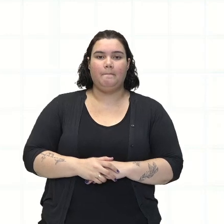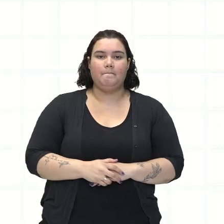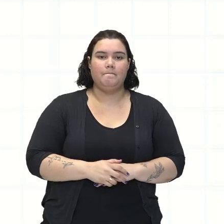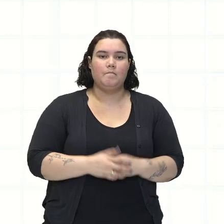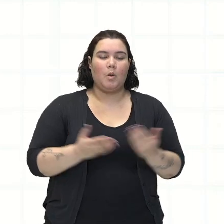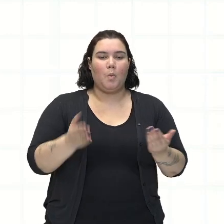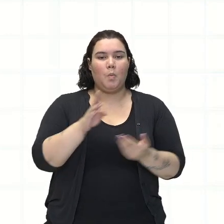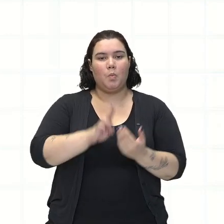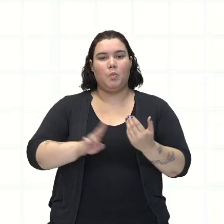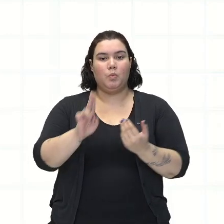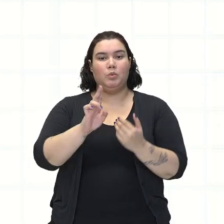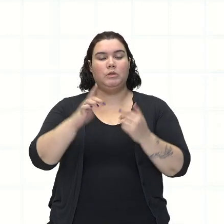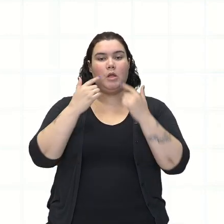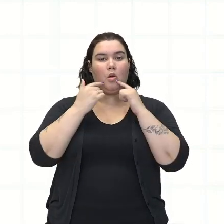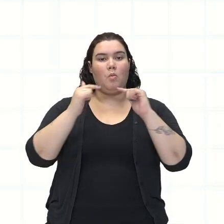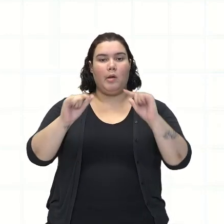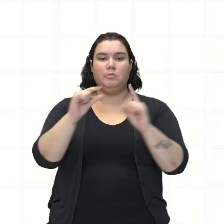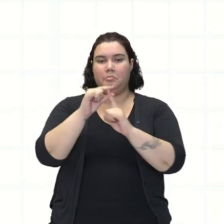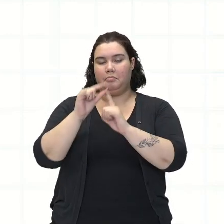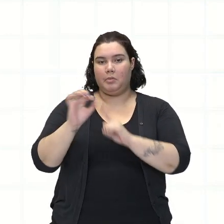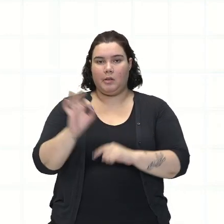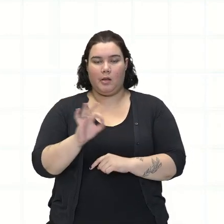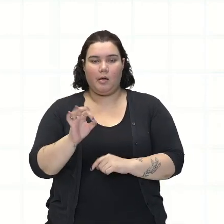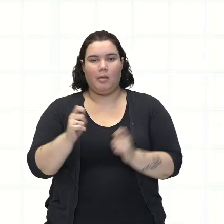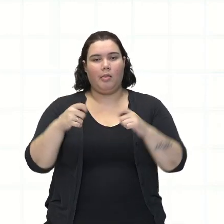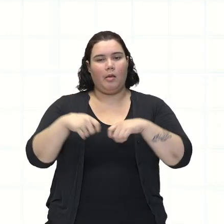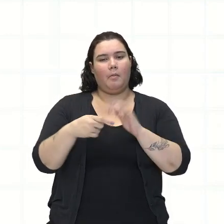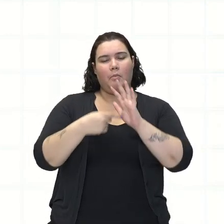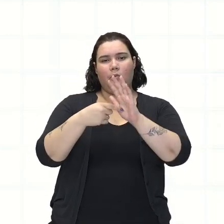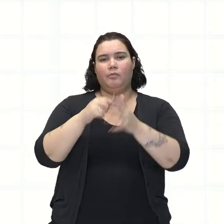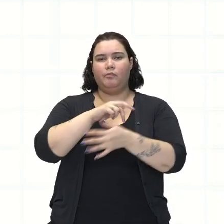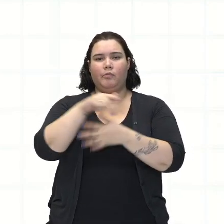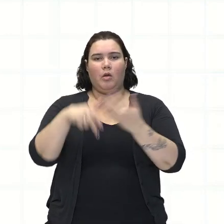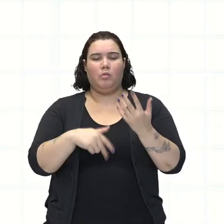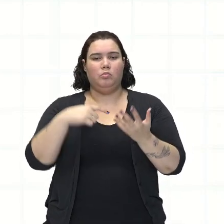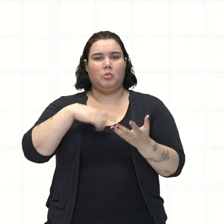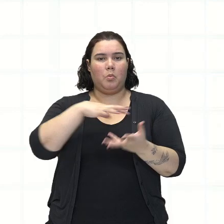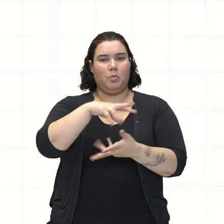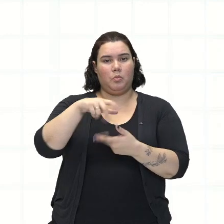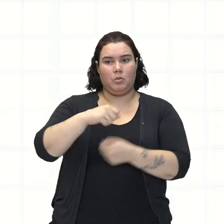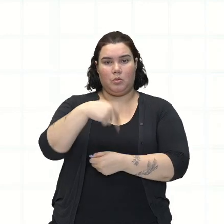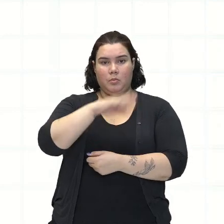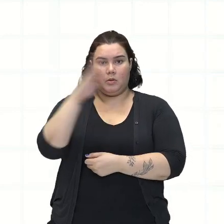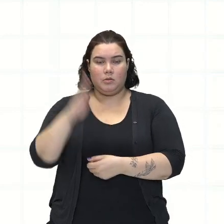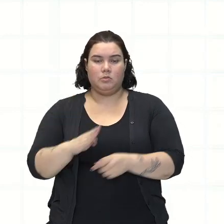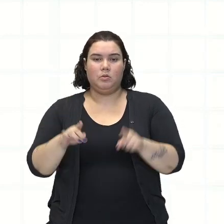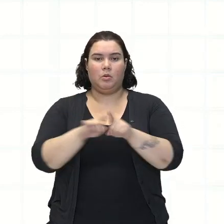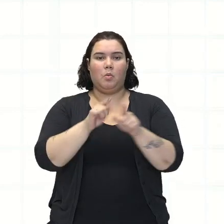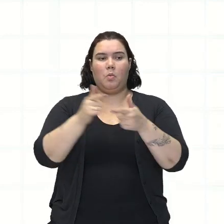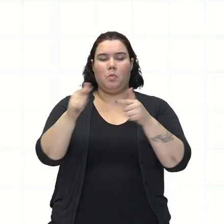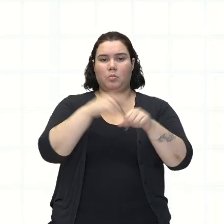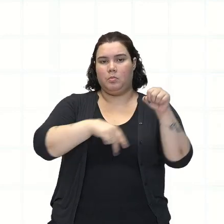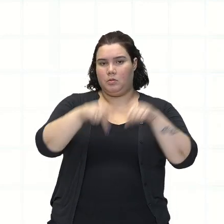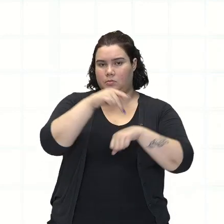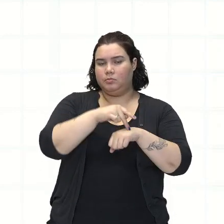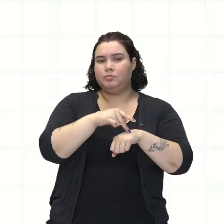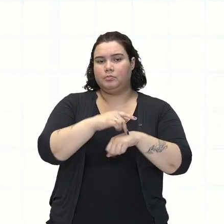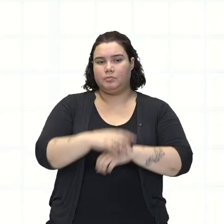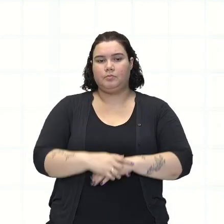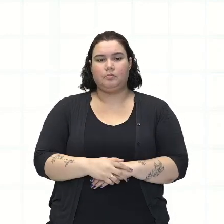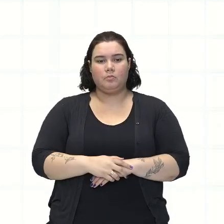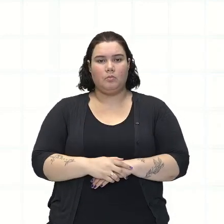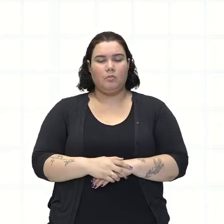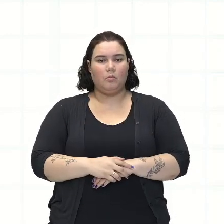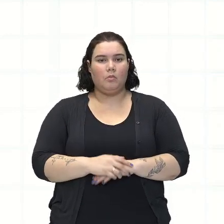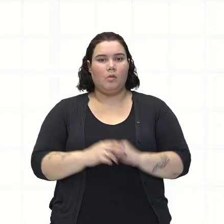linguagem não verbal, alguns sinais, algumas coisas que são universais, né, que valem tanto no Brasil quanto em outros países. Nem todos os símbolos, nem todos